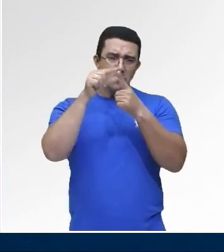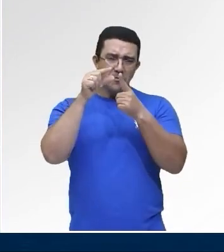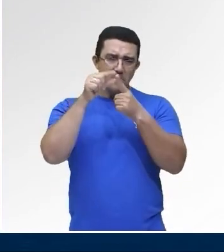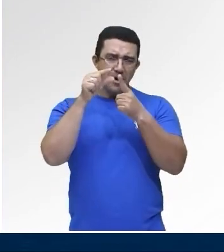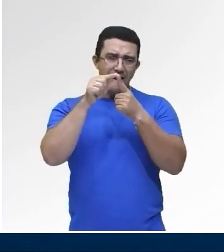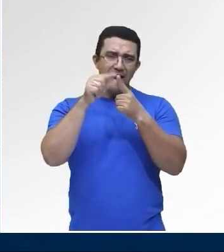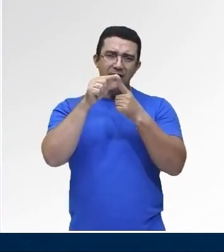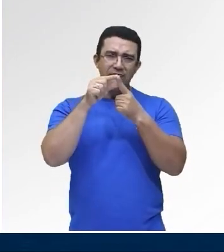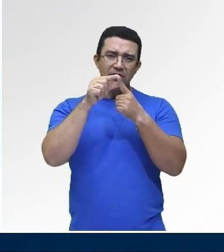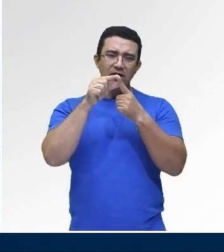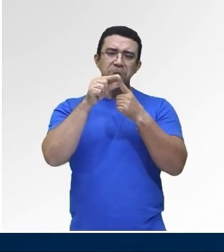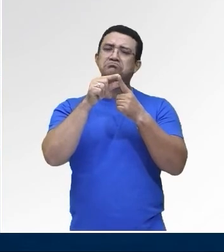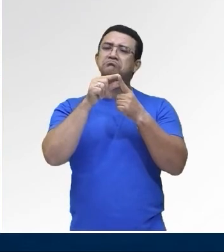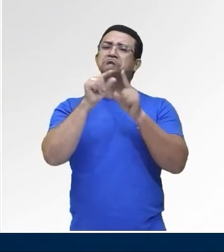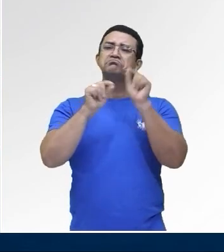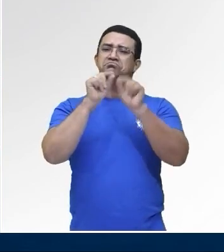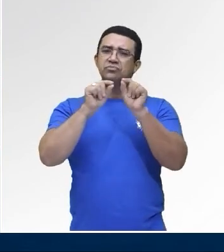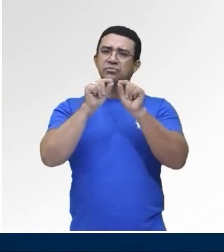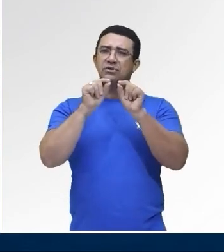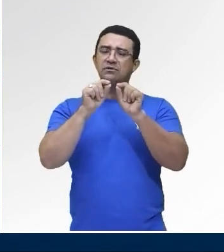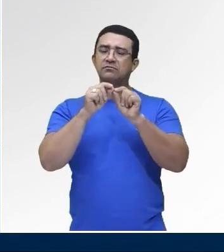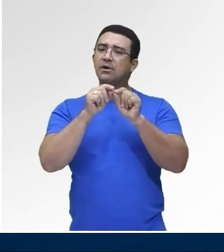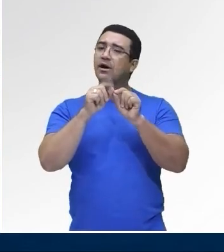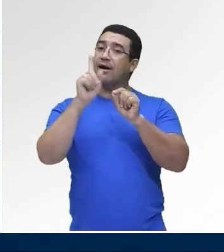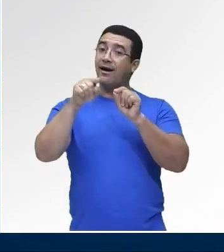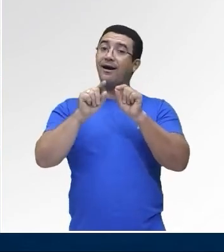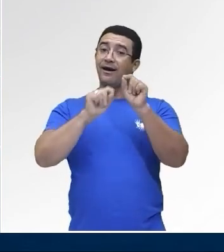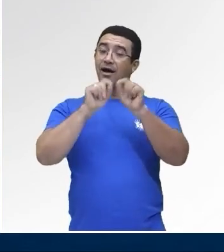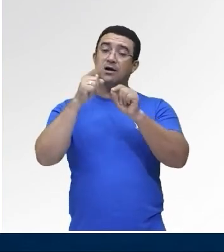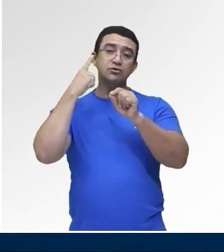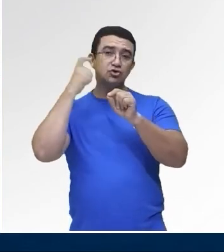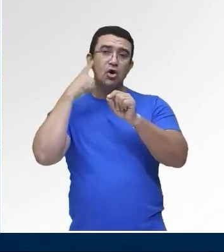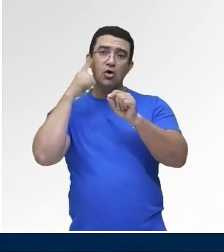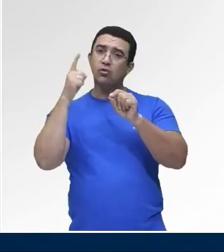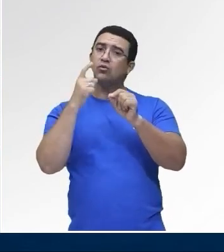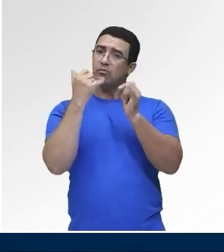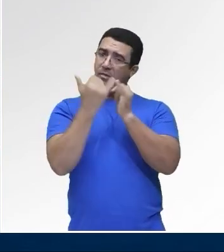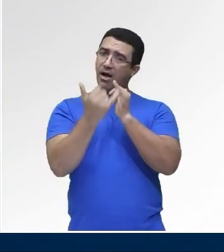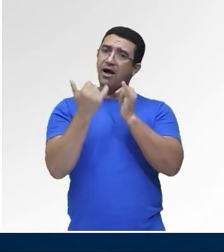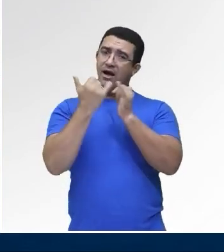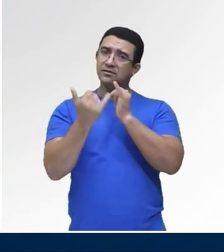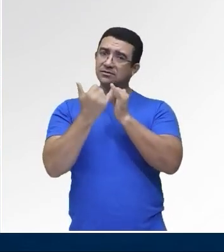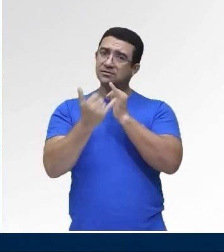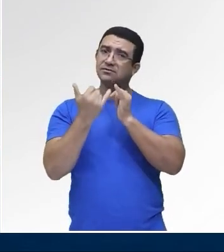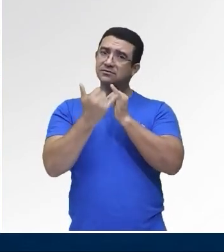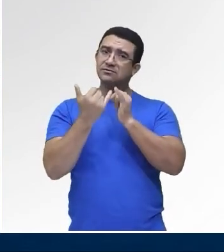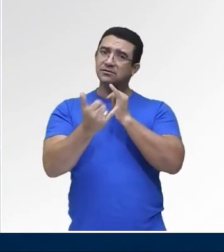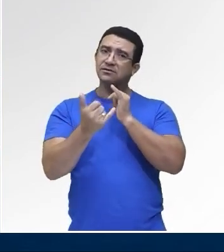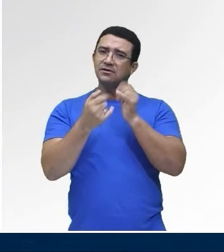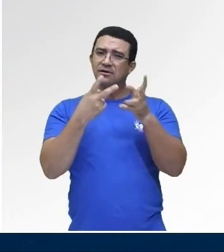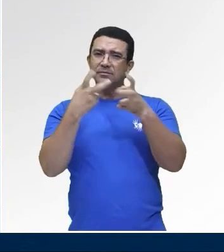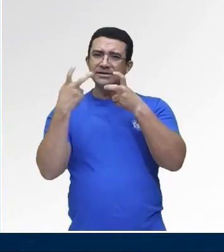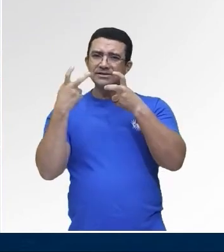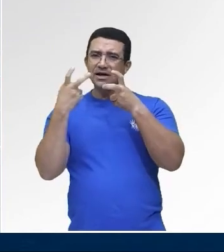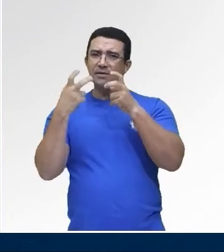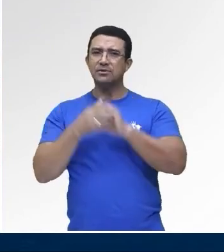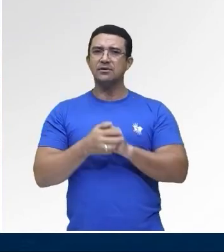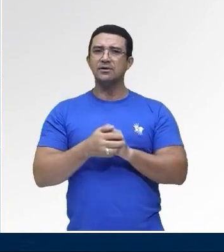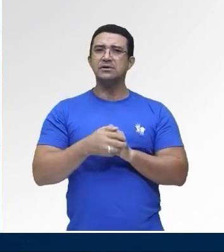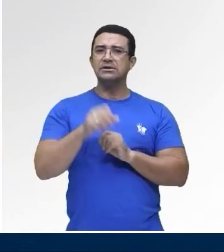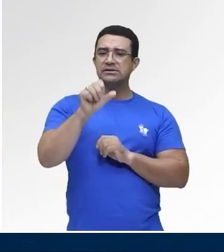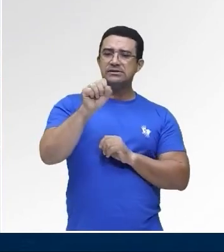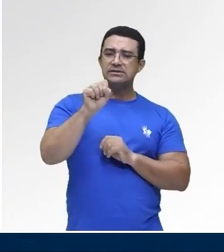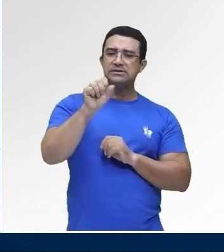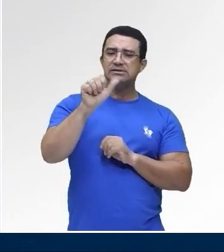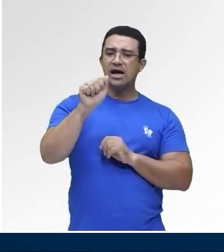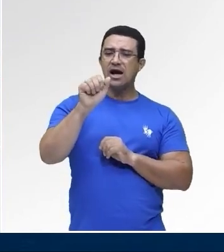das duas palavras, das duas sílabas, né? Elas são exatamente iguais, não é? Vocês percebem